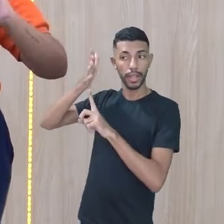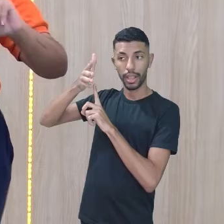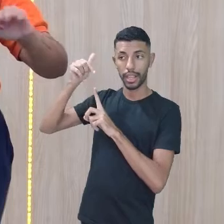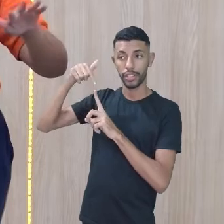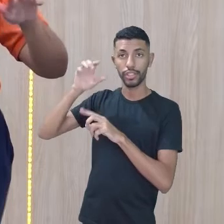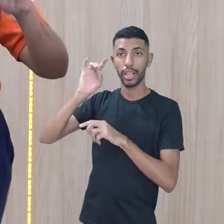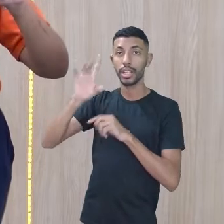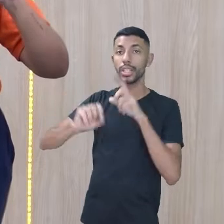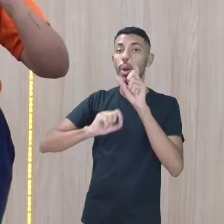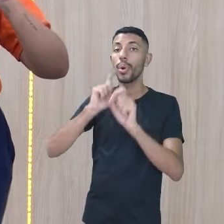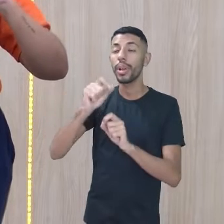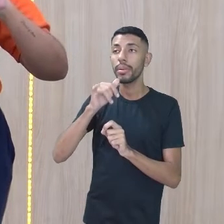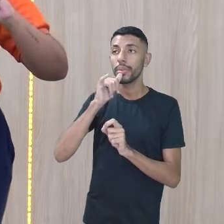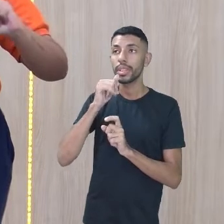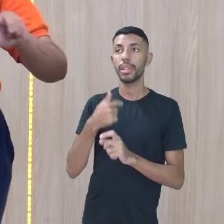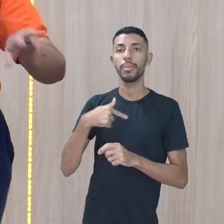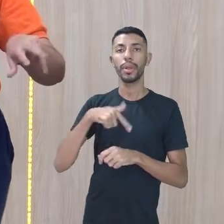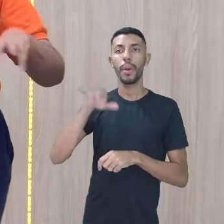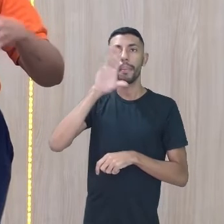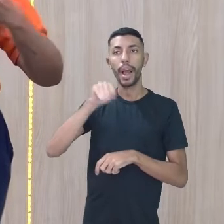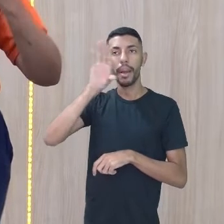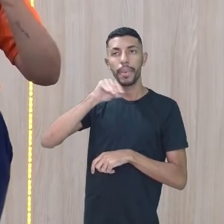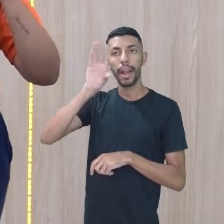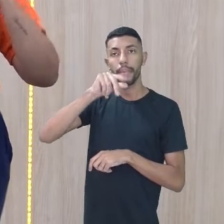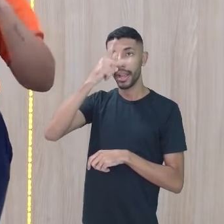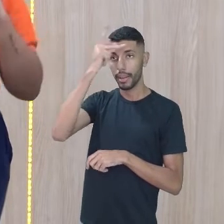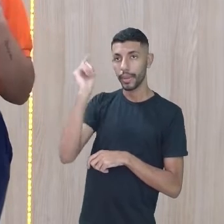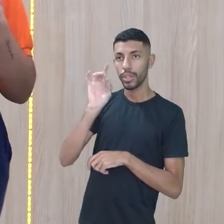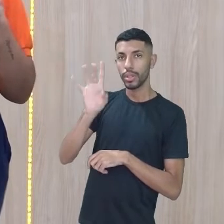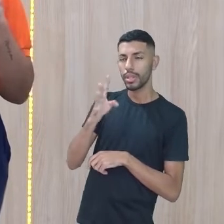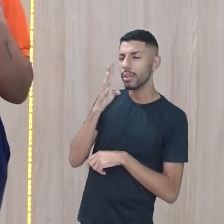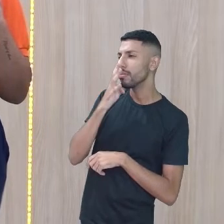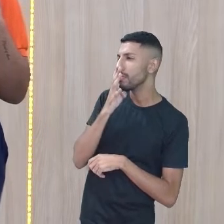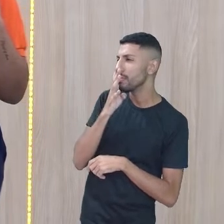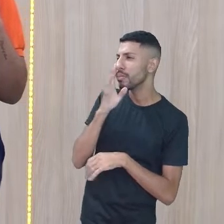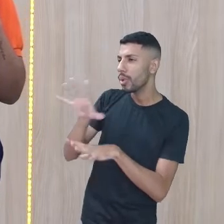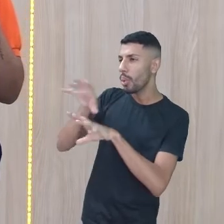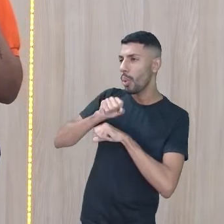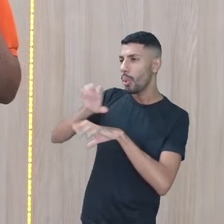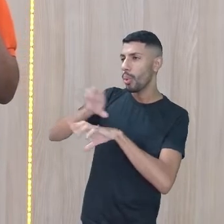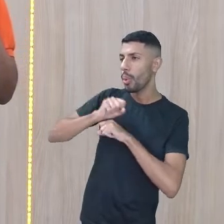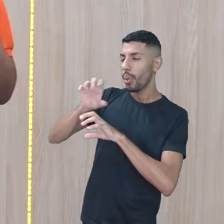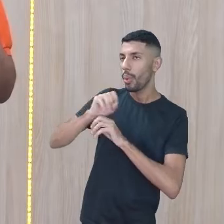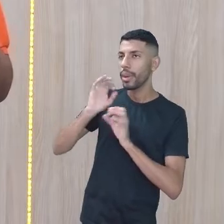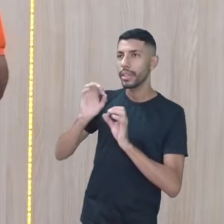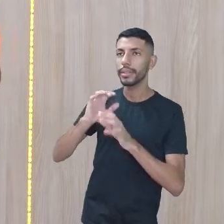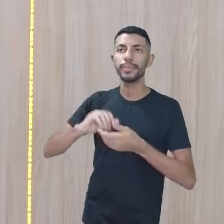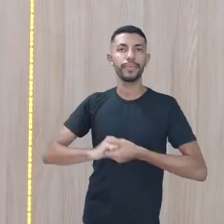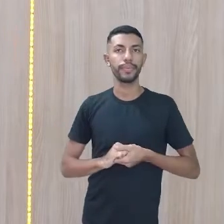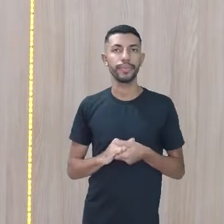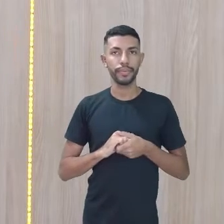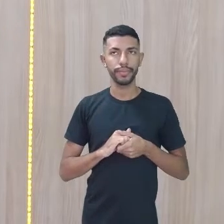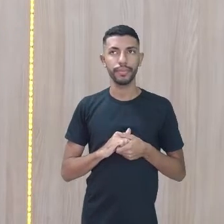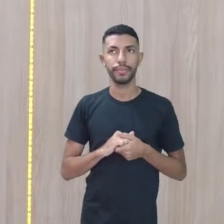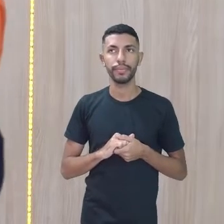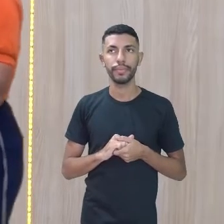uma via de mão única, né? Eu falo mais e meu receptor absorve tudo que eu estou falando,